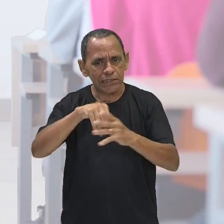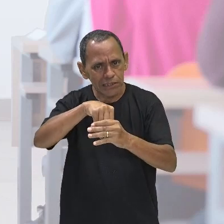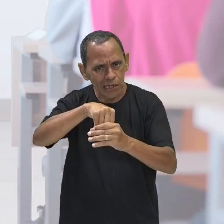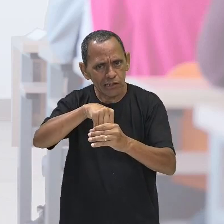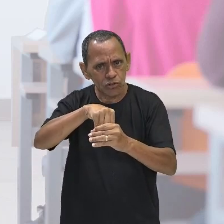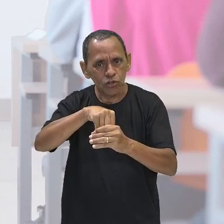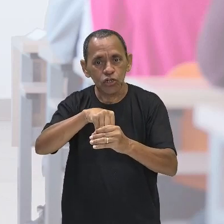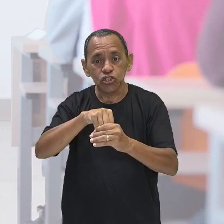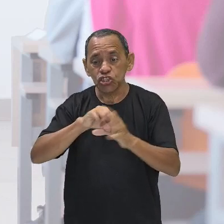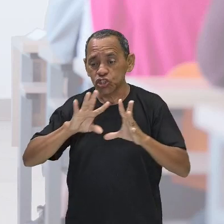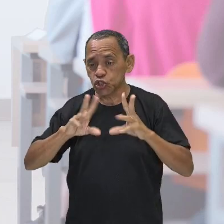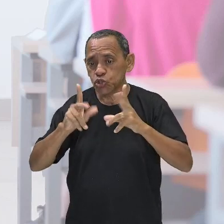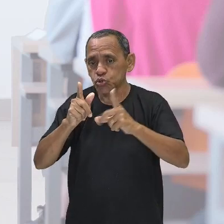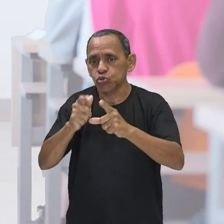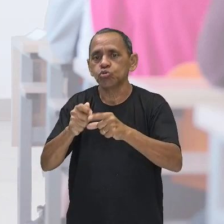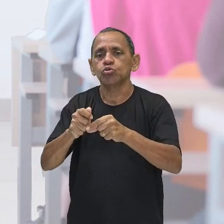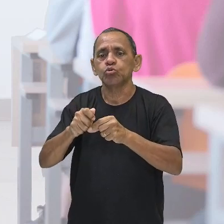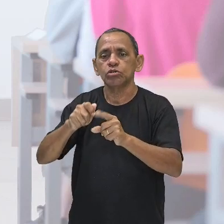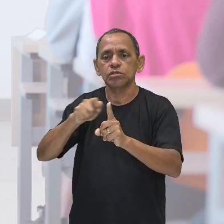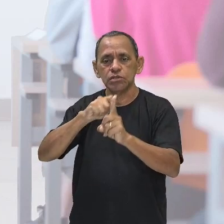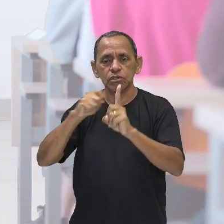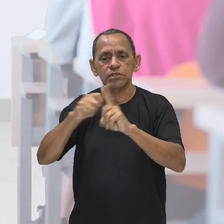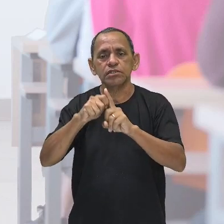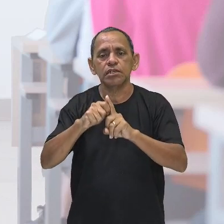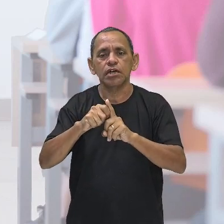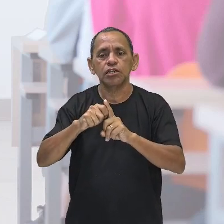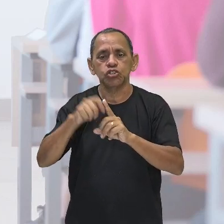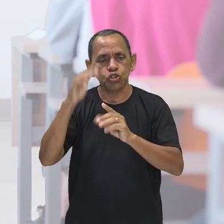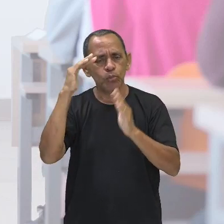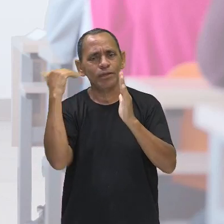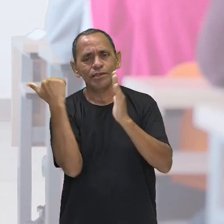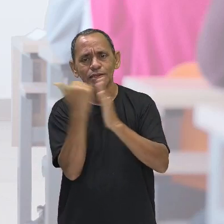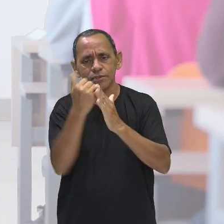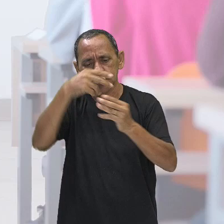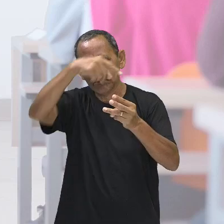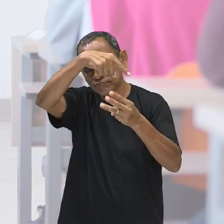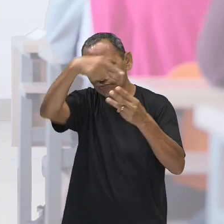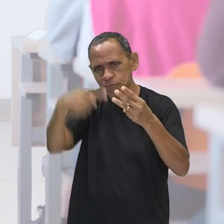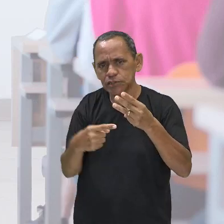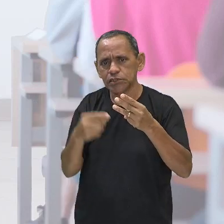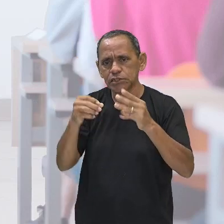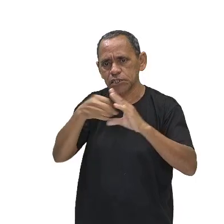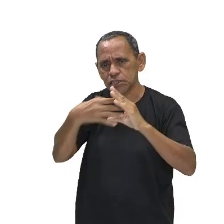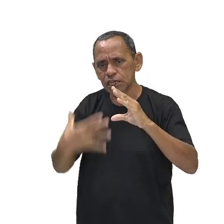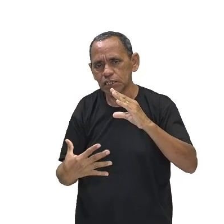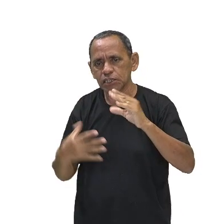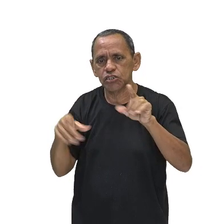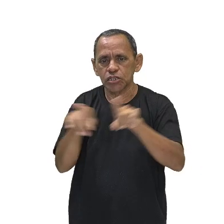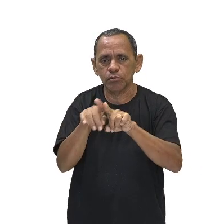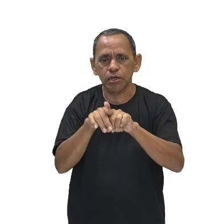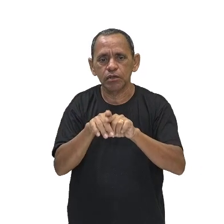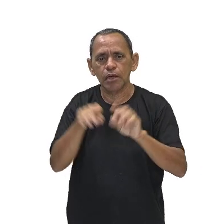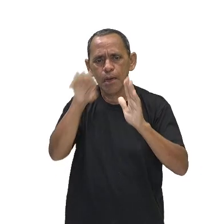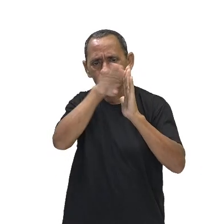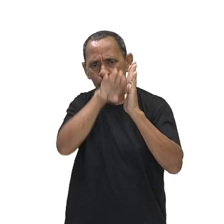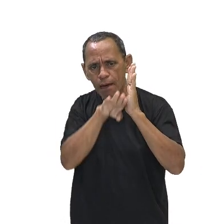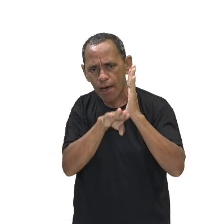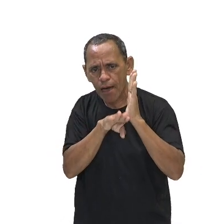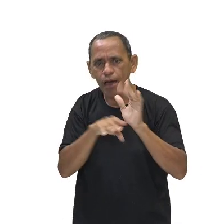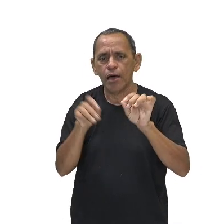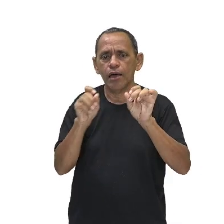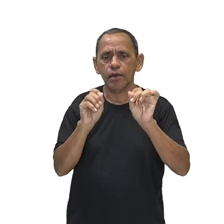diferenciar, mas vão obedecer a esses 3 critérios. Emile Durkheim também classifica os fatos sociais